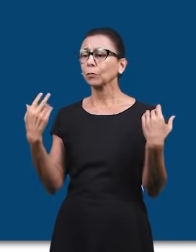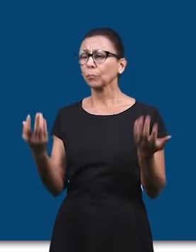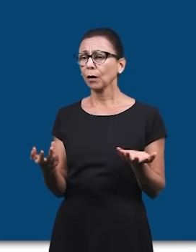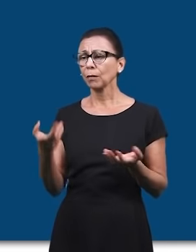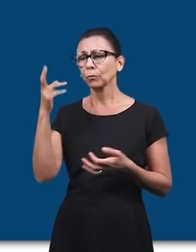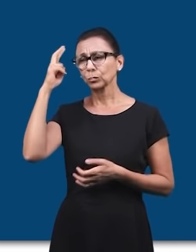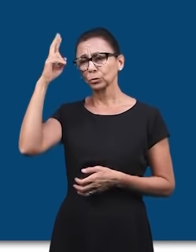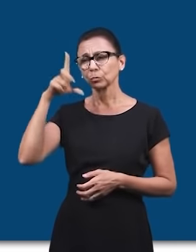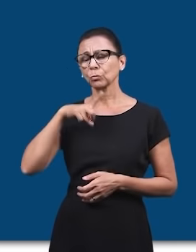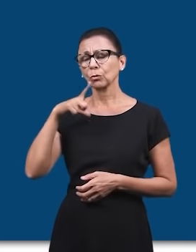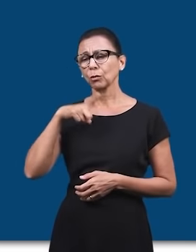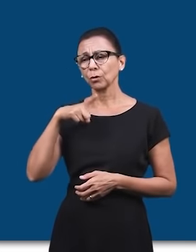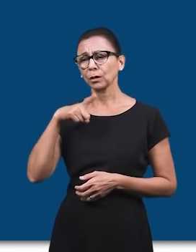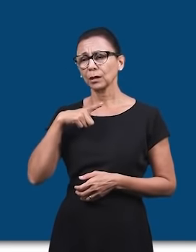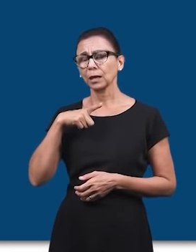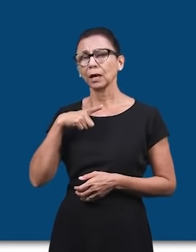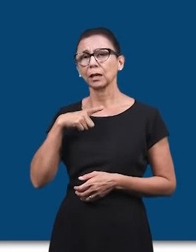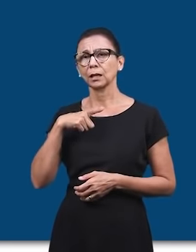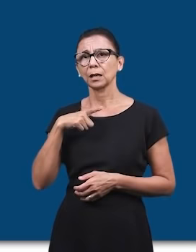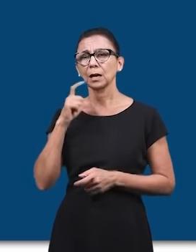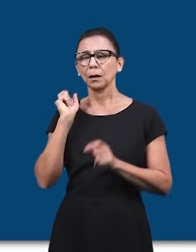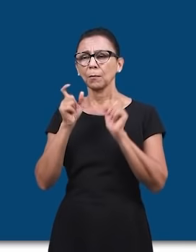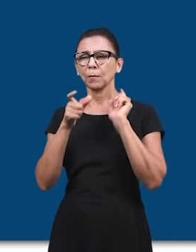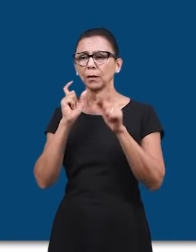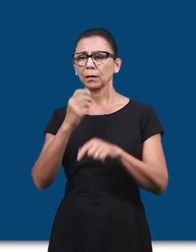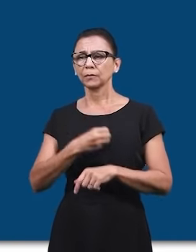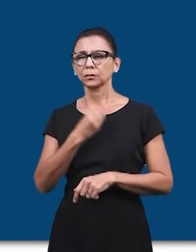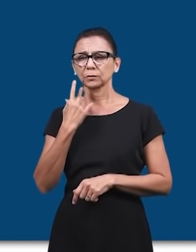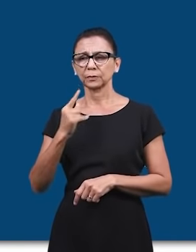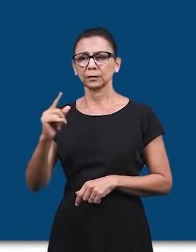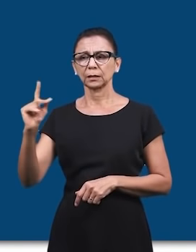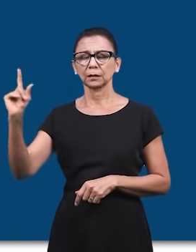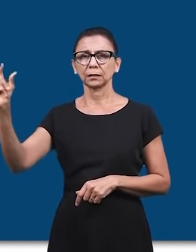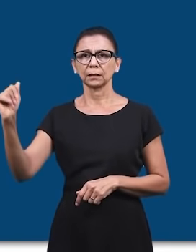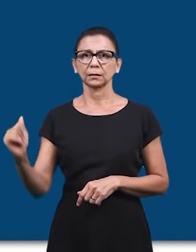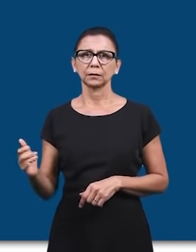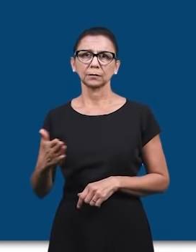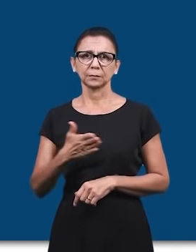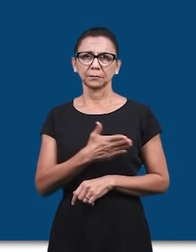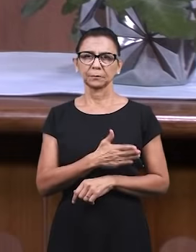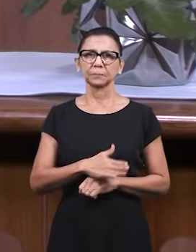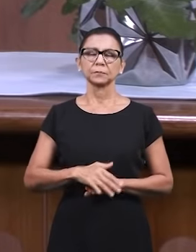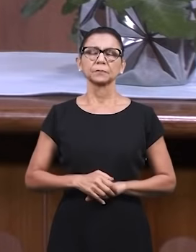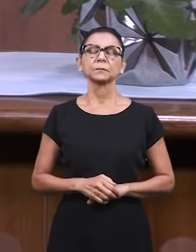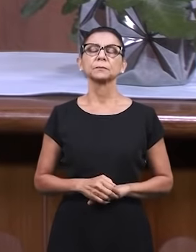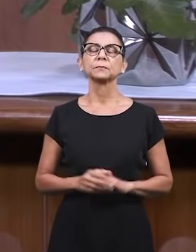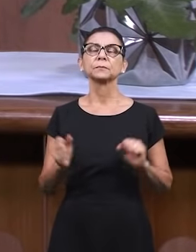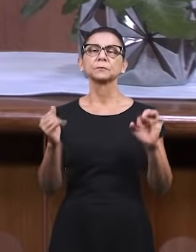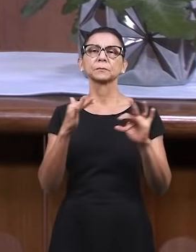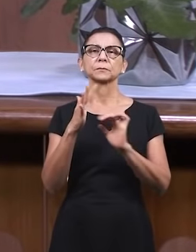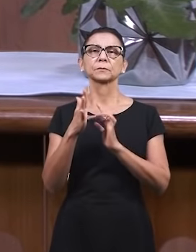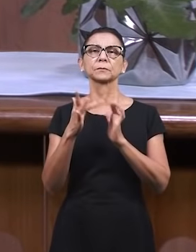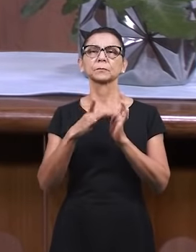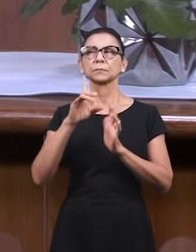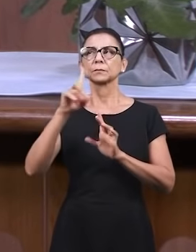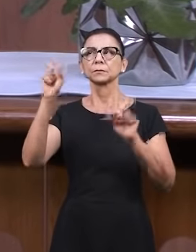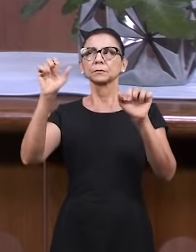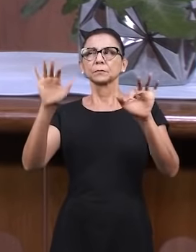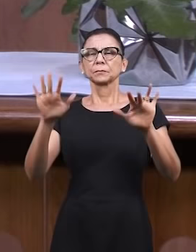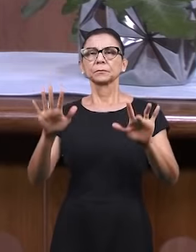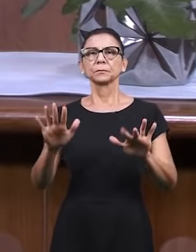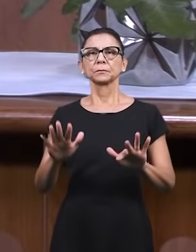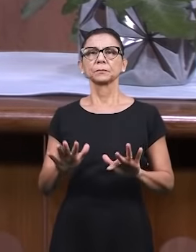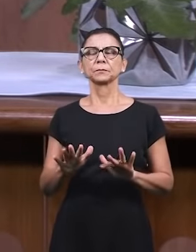tens as palavras da vida eterna. Glória a Jesus. Que o Senhor nos abençoe